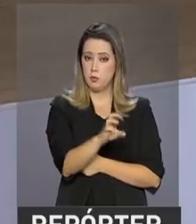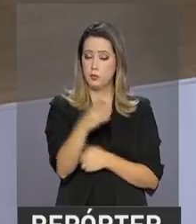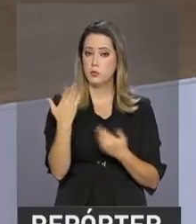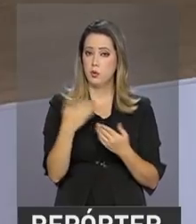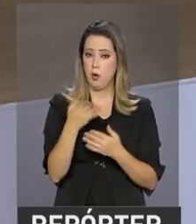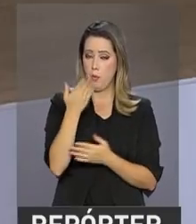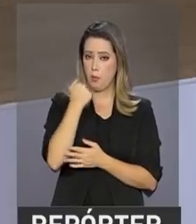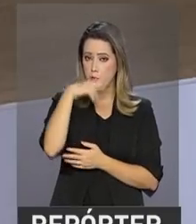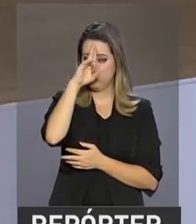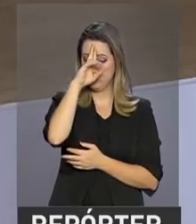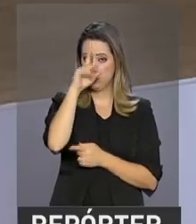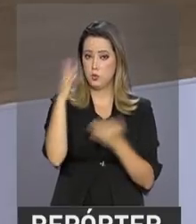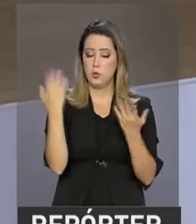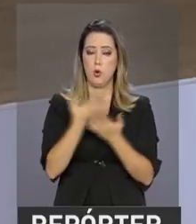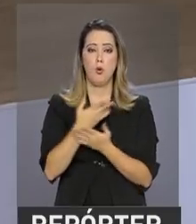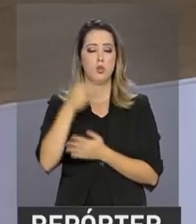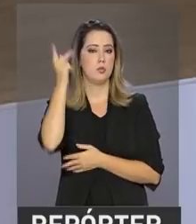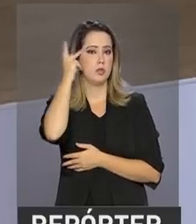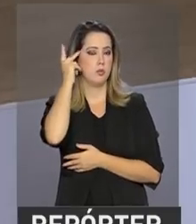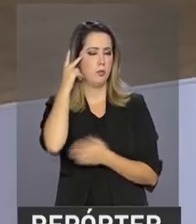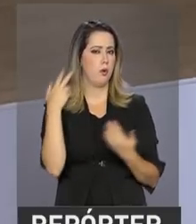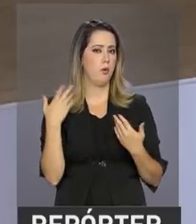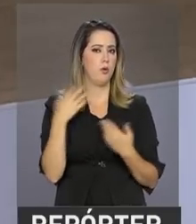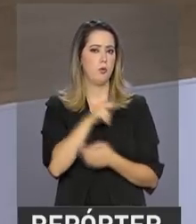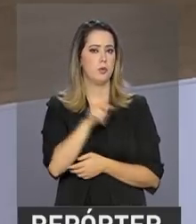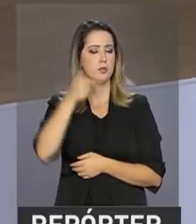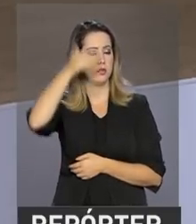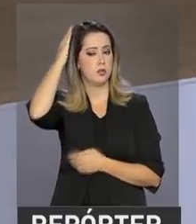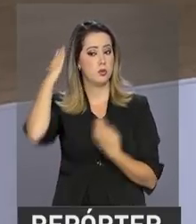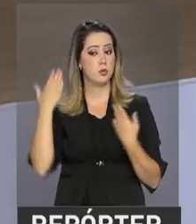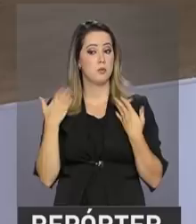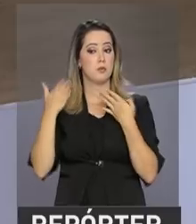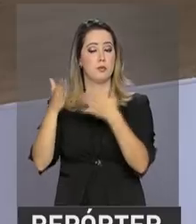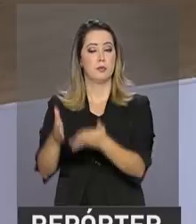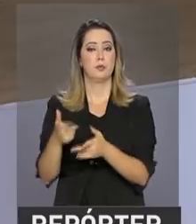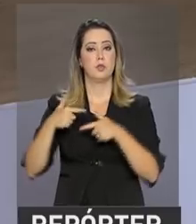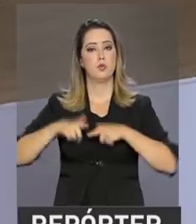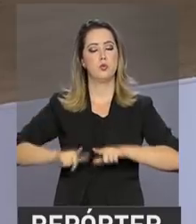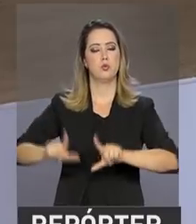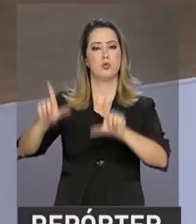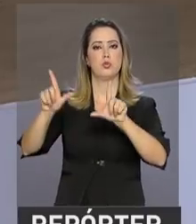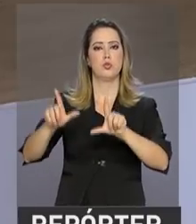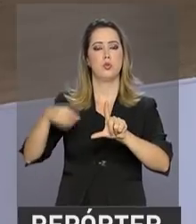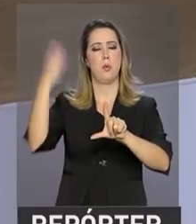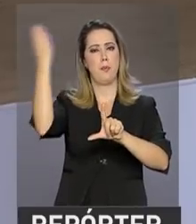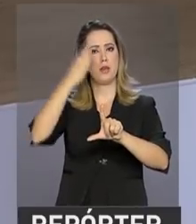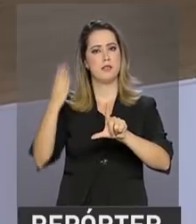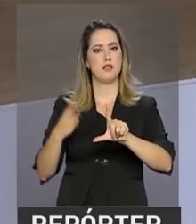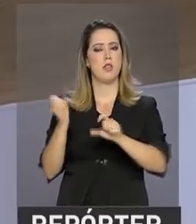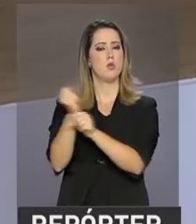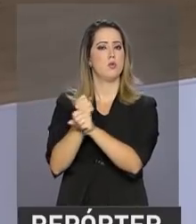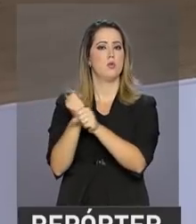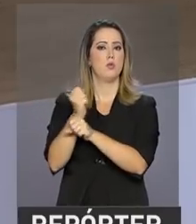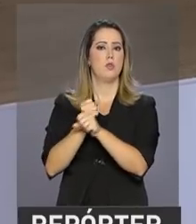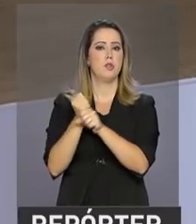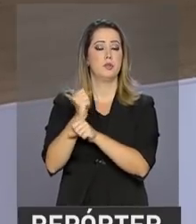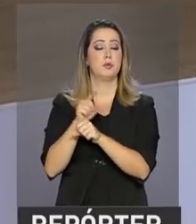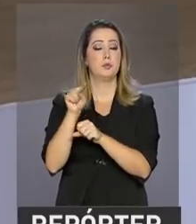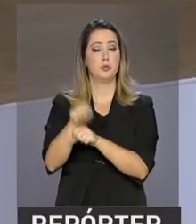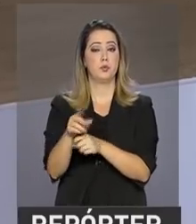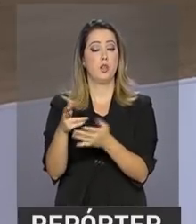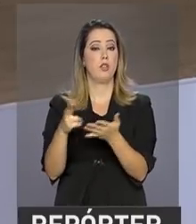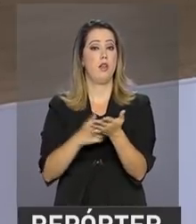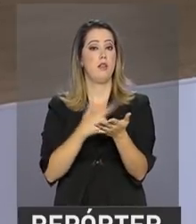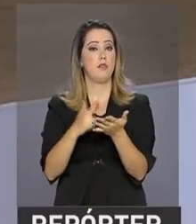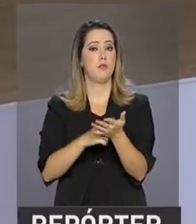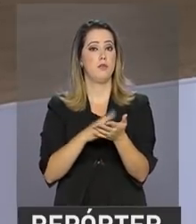embarca para são paulo onde vai participar da cerimônia de entrega do título brasileiro do ano pela revista isto é e